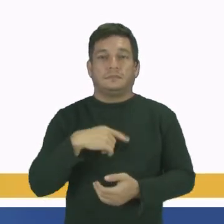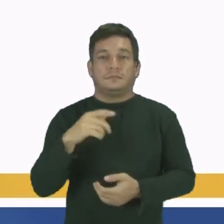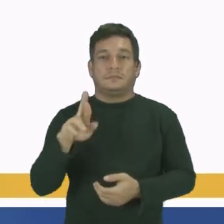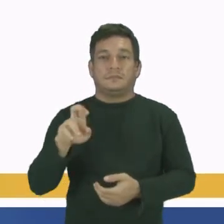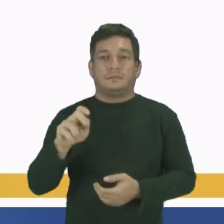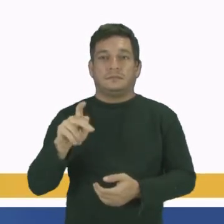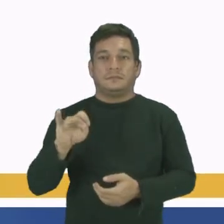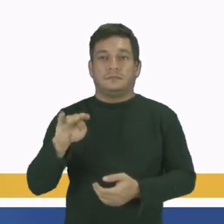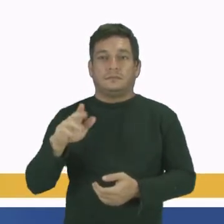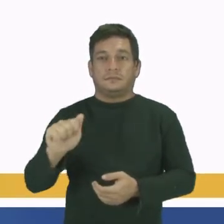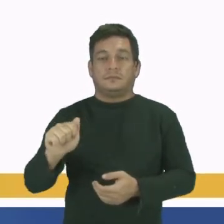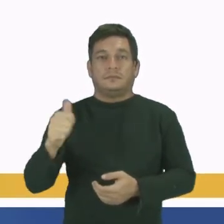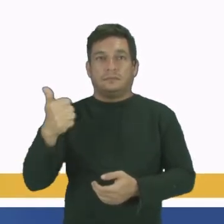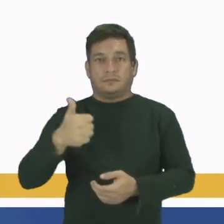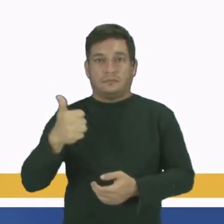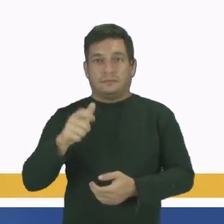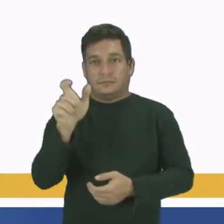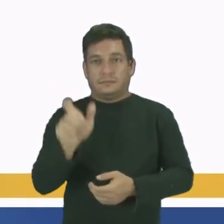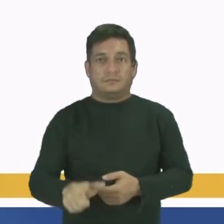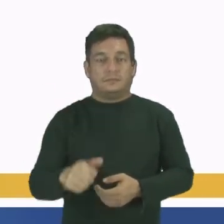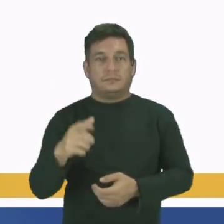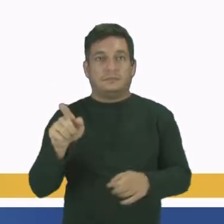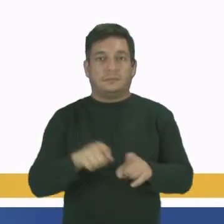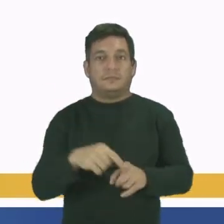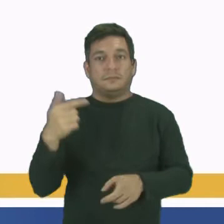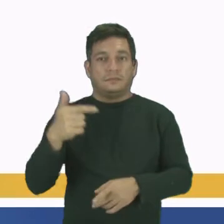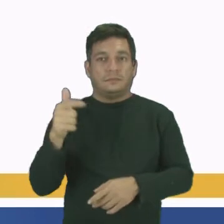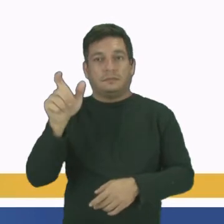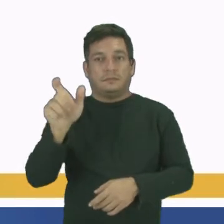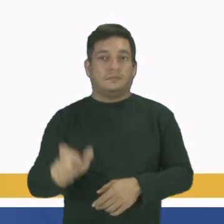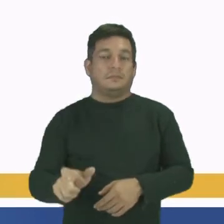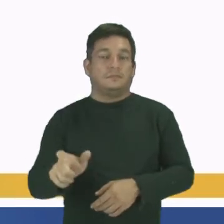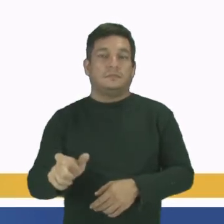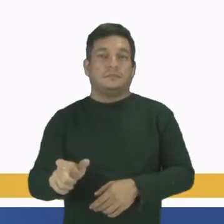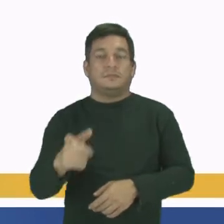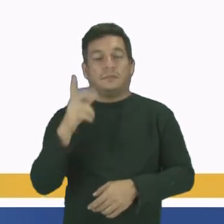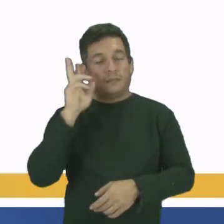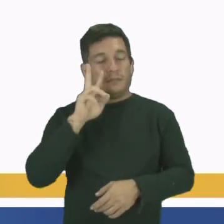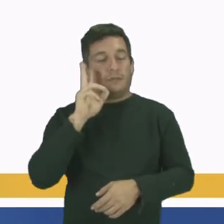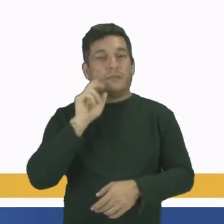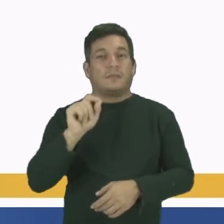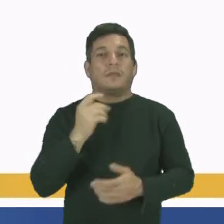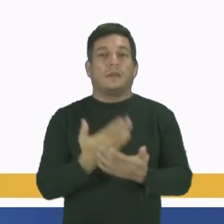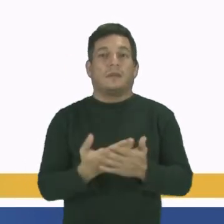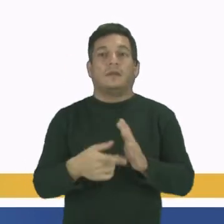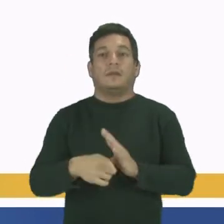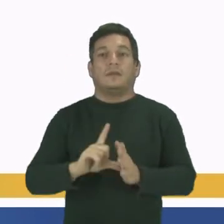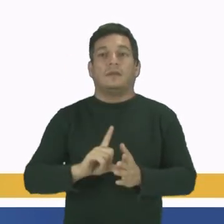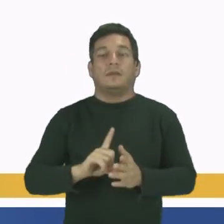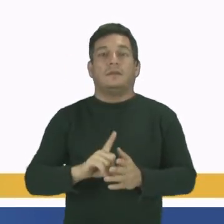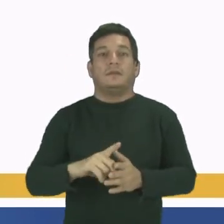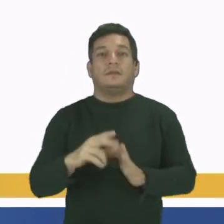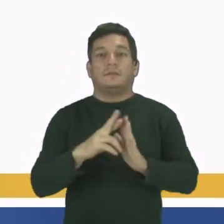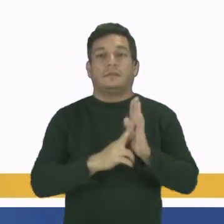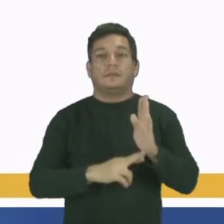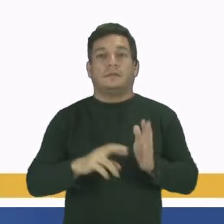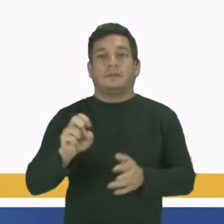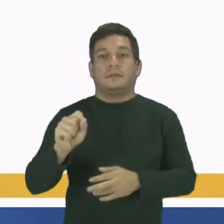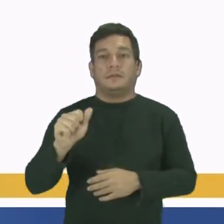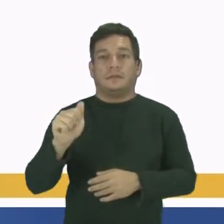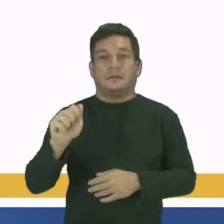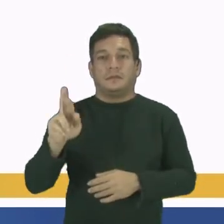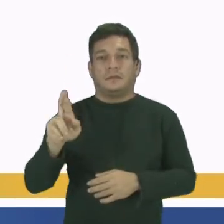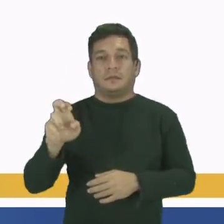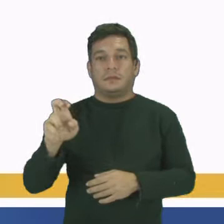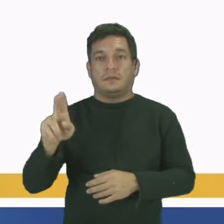repetição da primeira coluna e a repetição da segunda coluna. E aí é só lembrar um pouquinho das aulas anteriores, da regra de Sarry, e aí